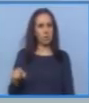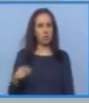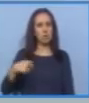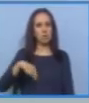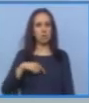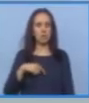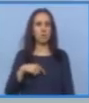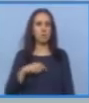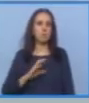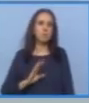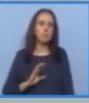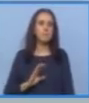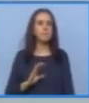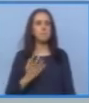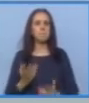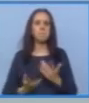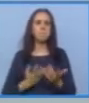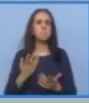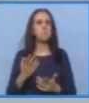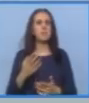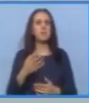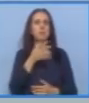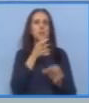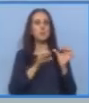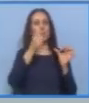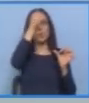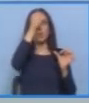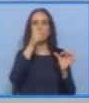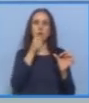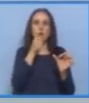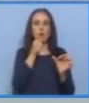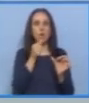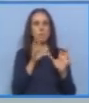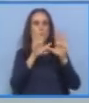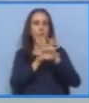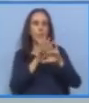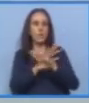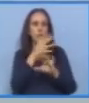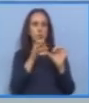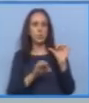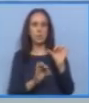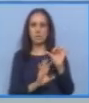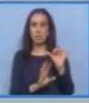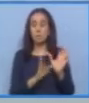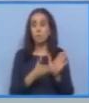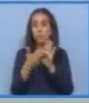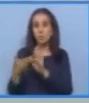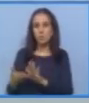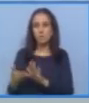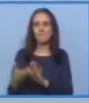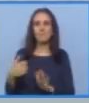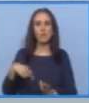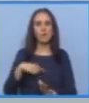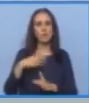começamos a evitar um certo cor-de-rosa nos discursos, uma certa maquilhagem às vezes nos discursos, por outro, acho que estamos